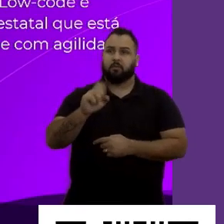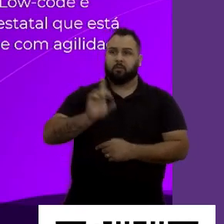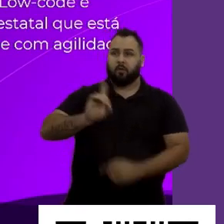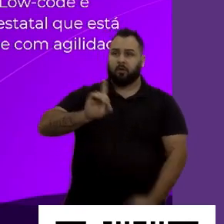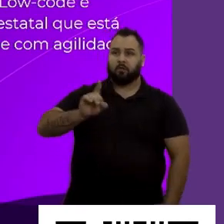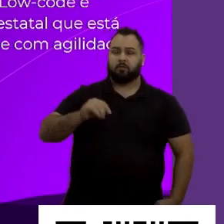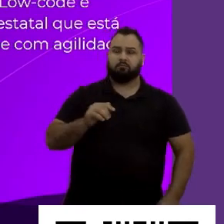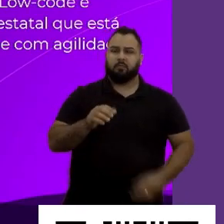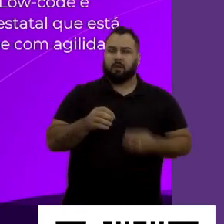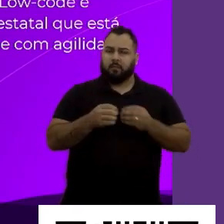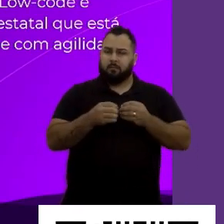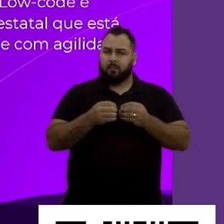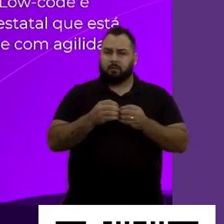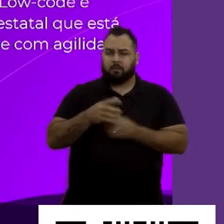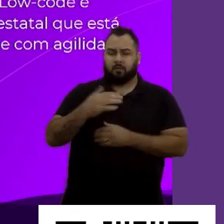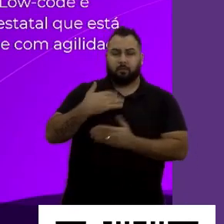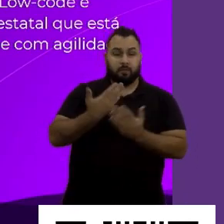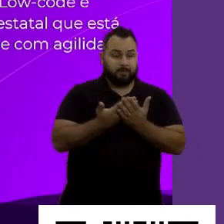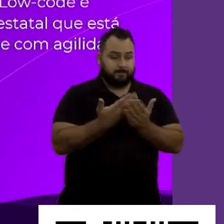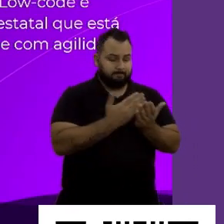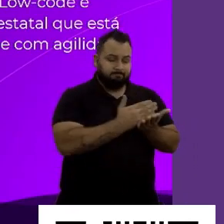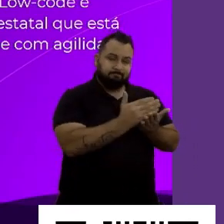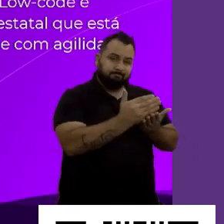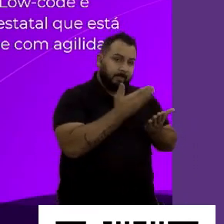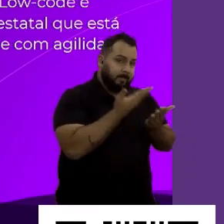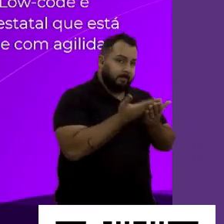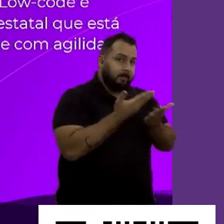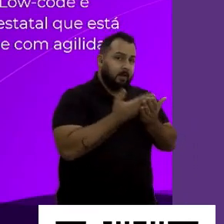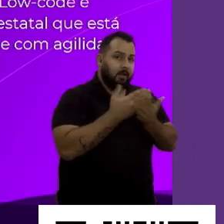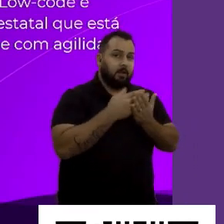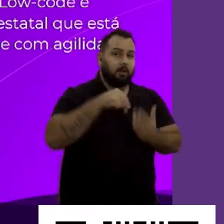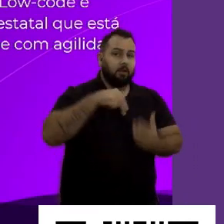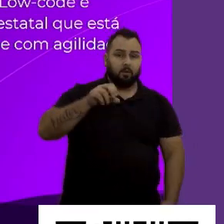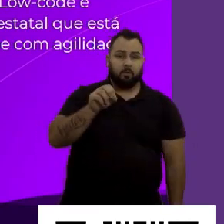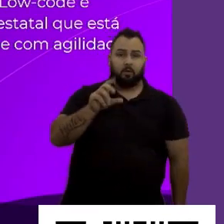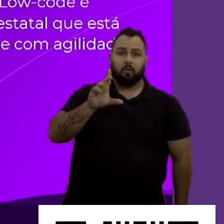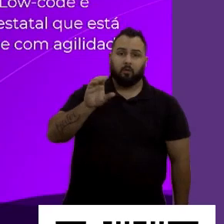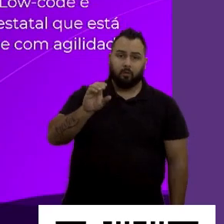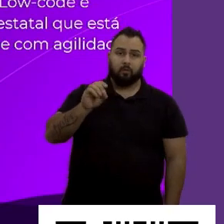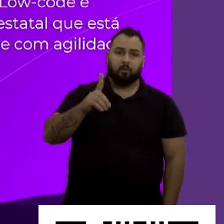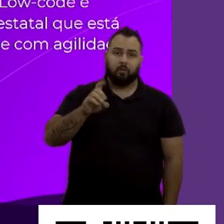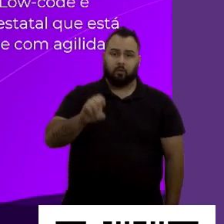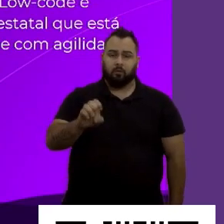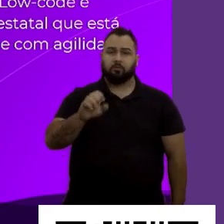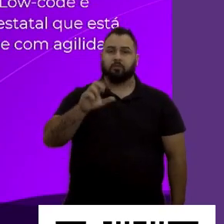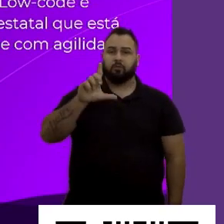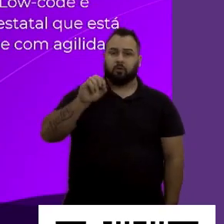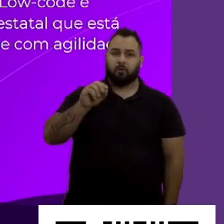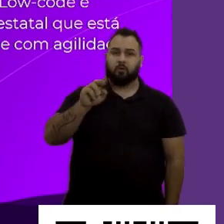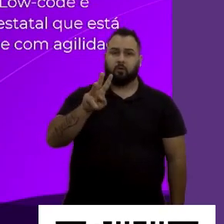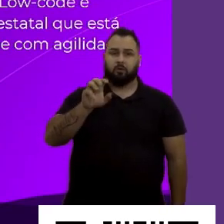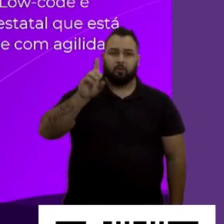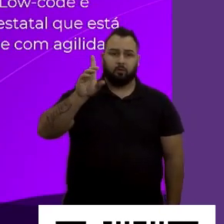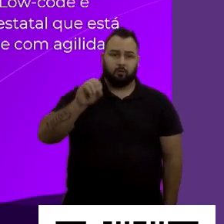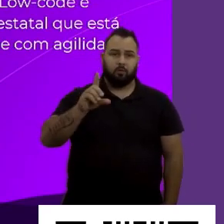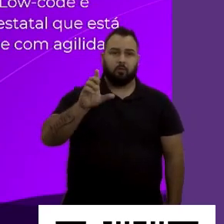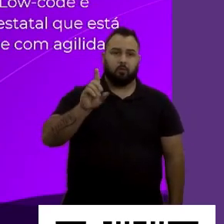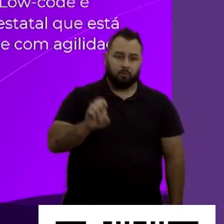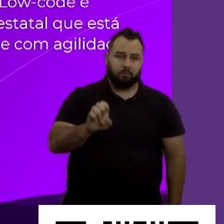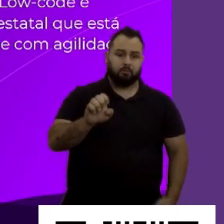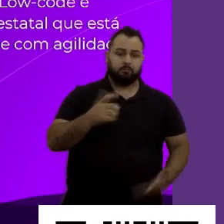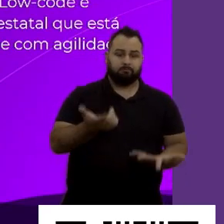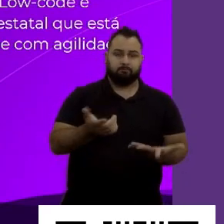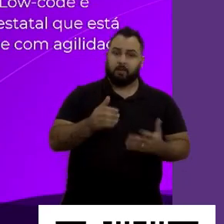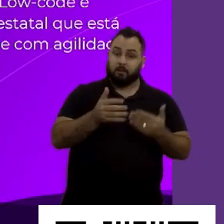eu comecei a estudar no code e locode lá na questão do Renato Assis a comunidade dele tinha dois mil pessoas hoje